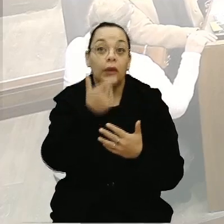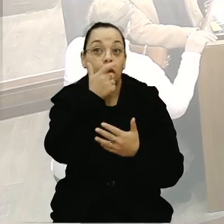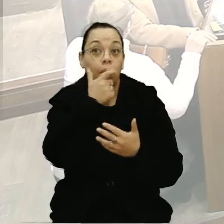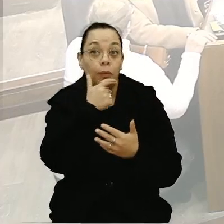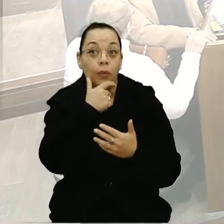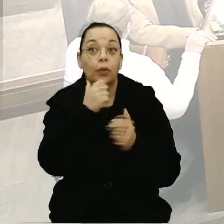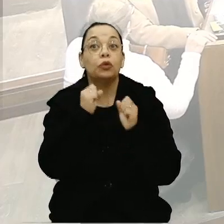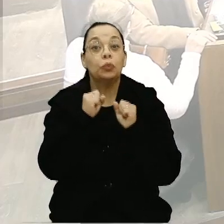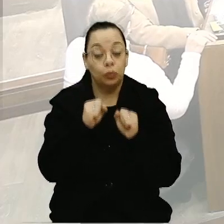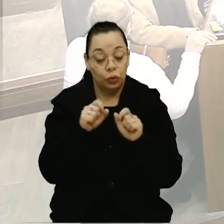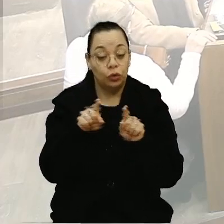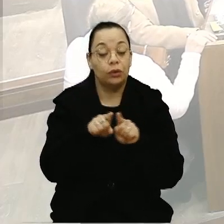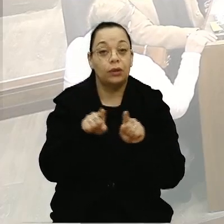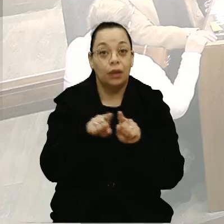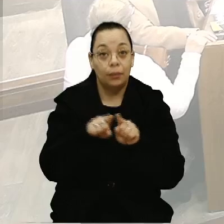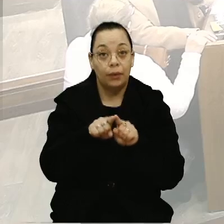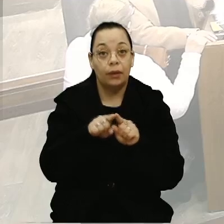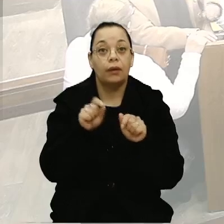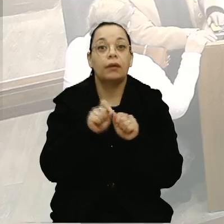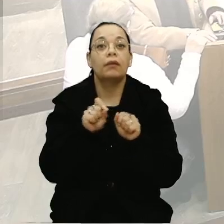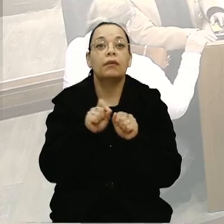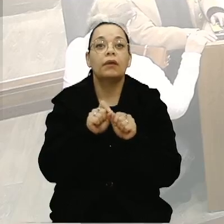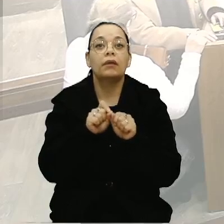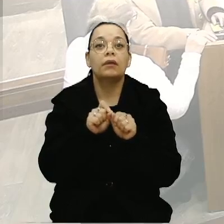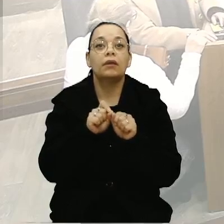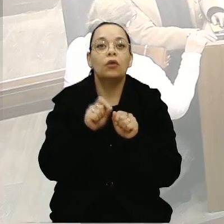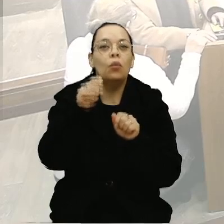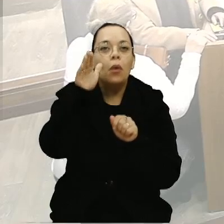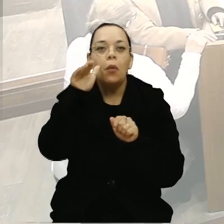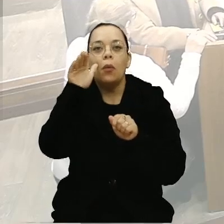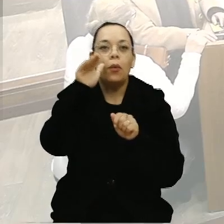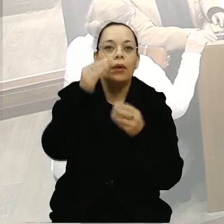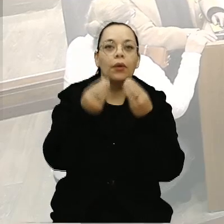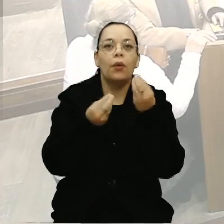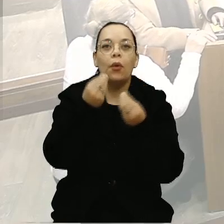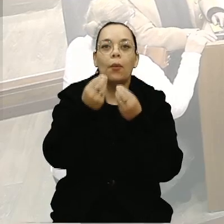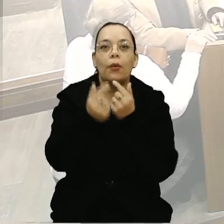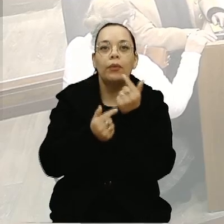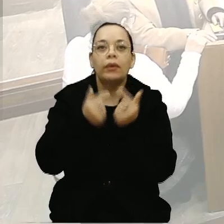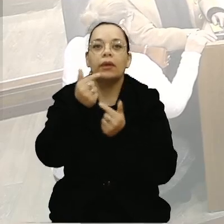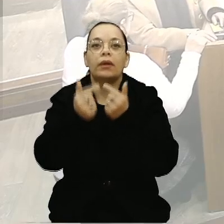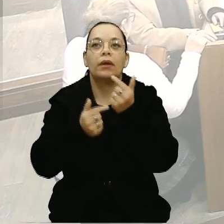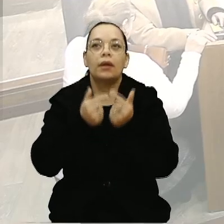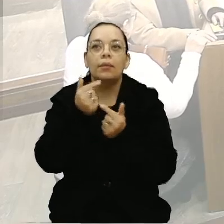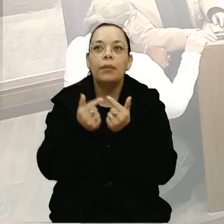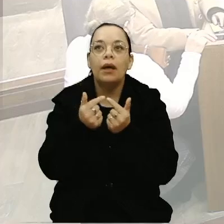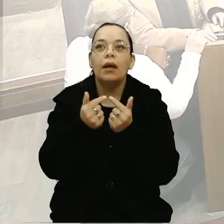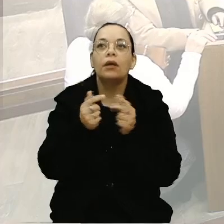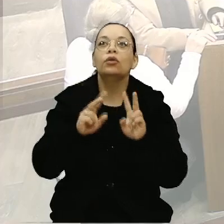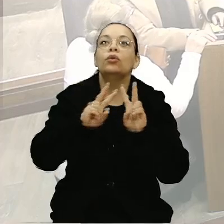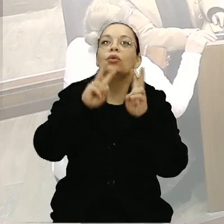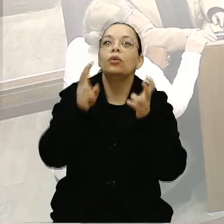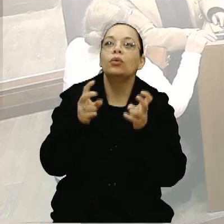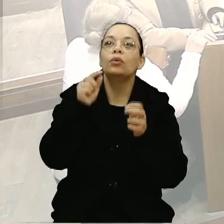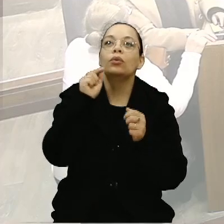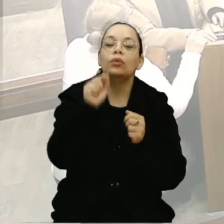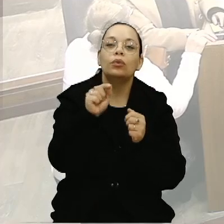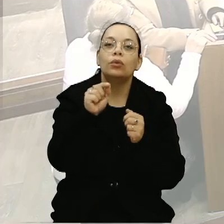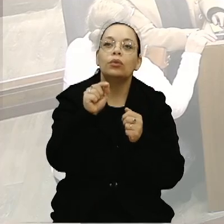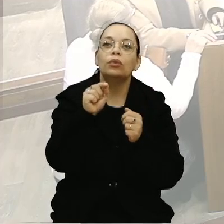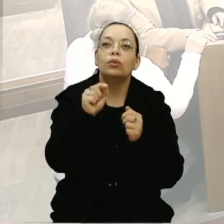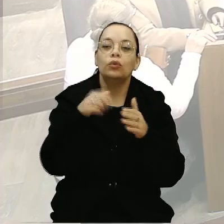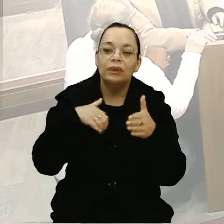nós poderíamos, daqui a pouco, fazer uma análise, de fazer um trabalho sobre essa questão ali